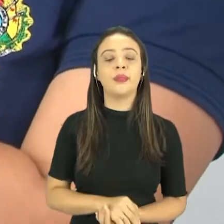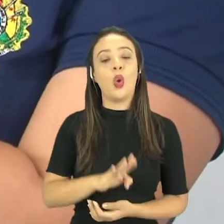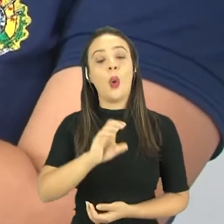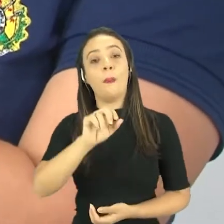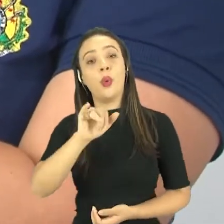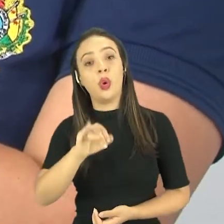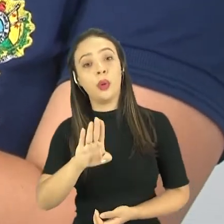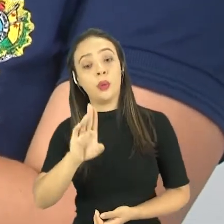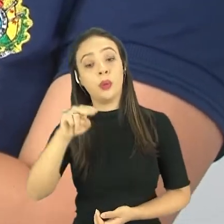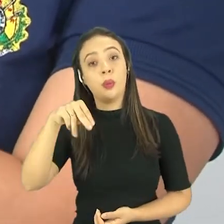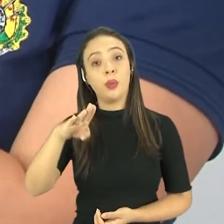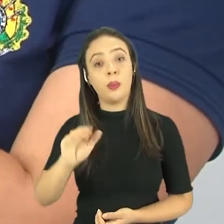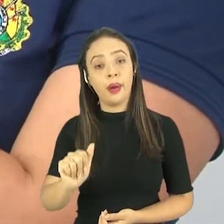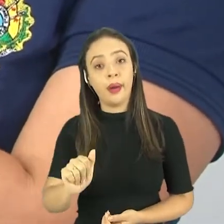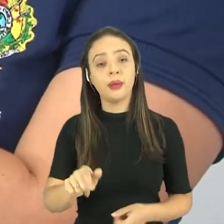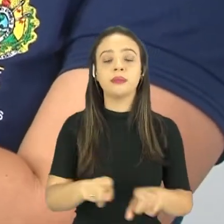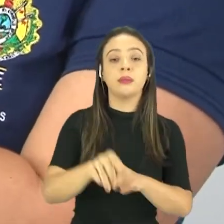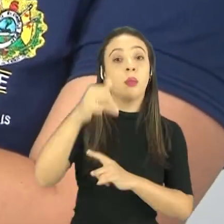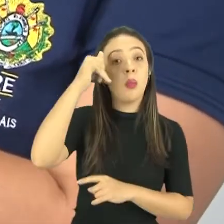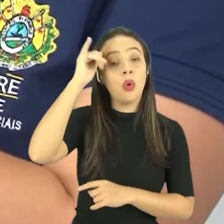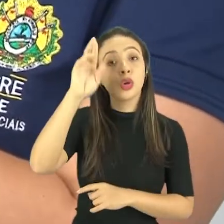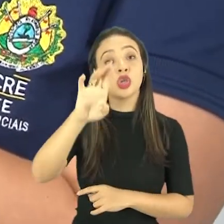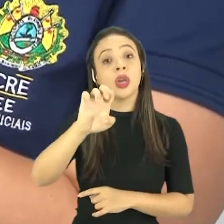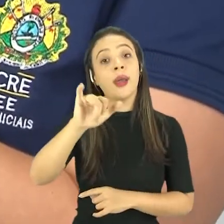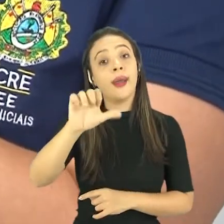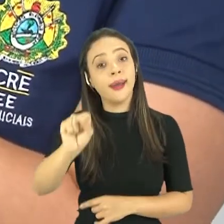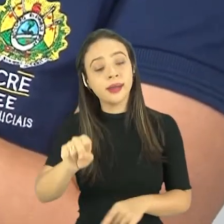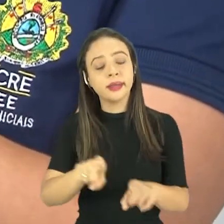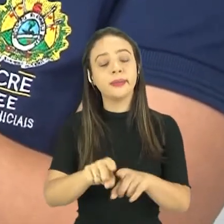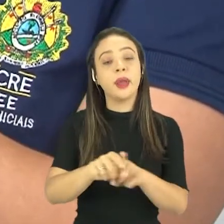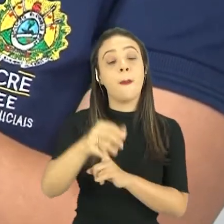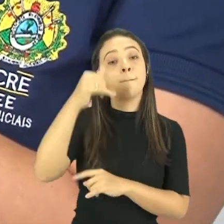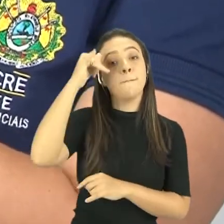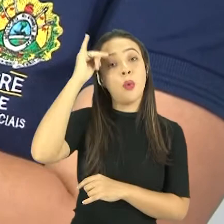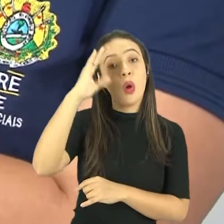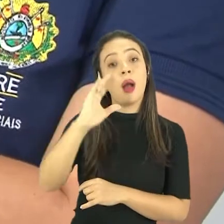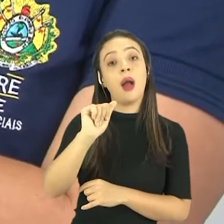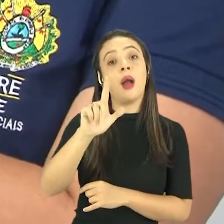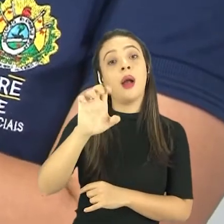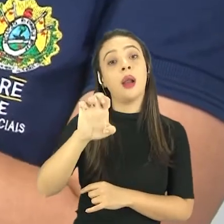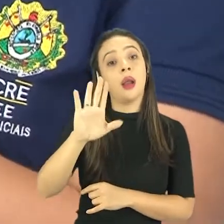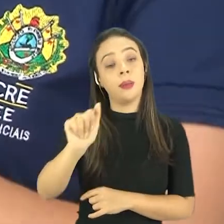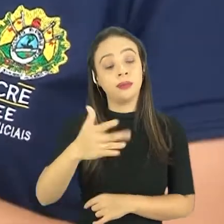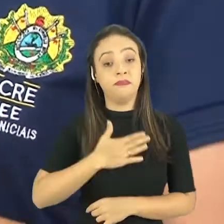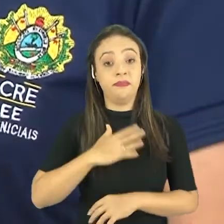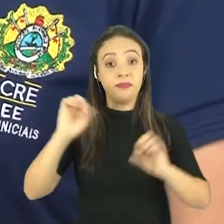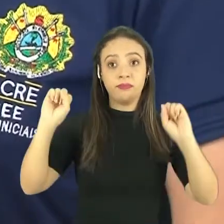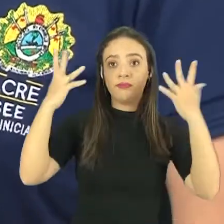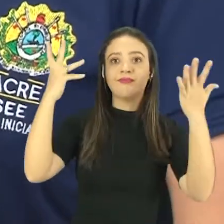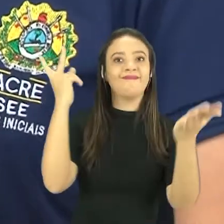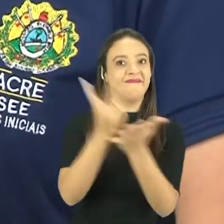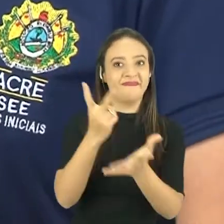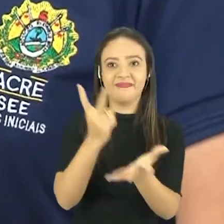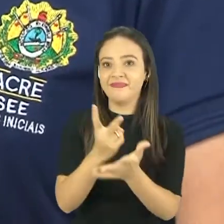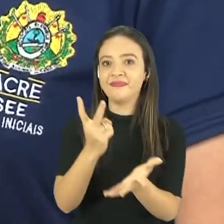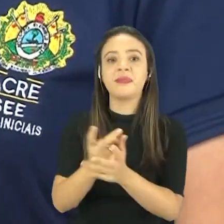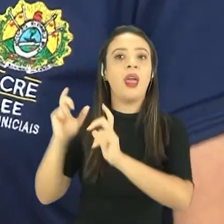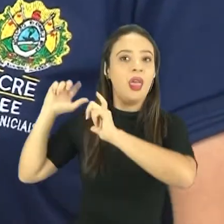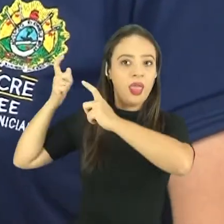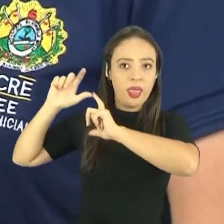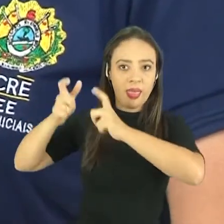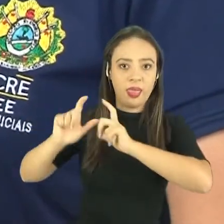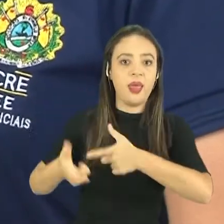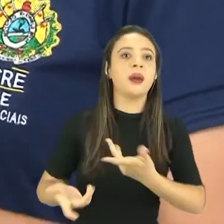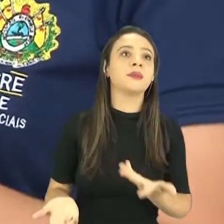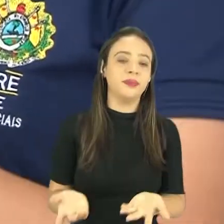Bumbá, Boi de Reis, Boi Calemba, seja como for, minha festa é uma tradição.